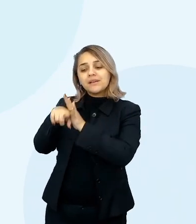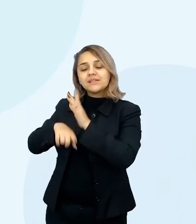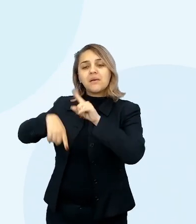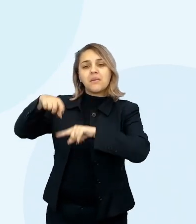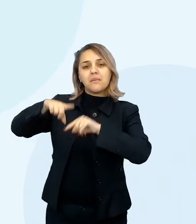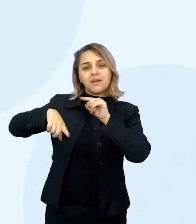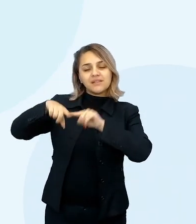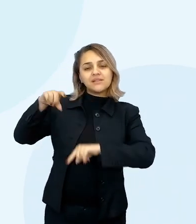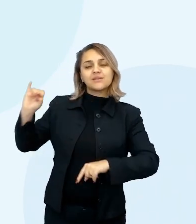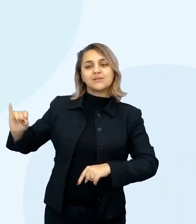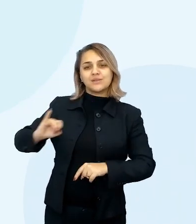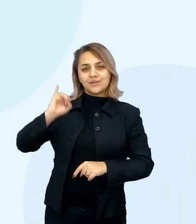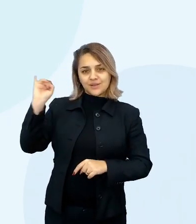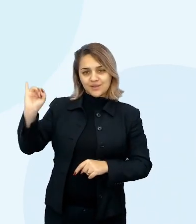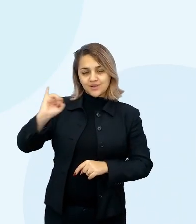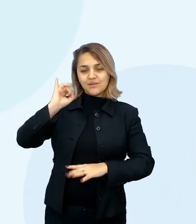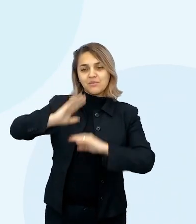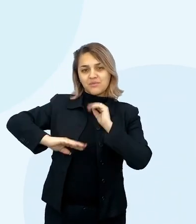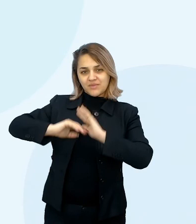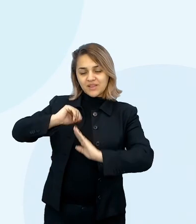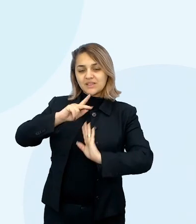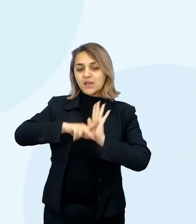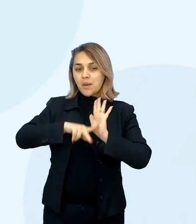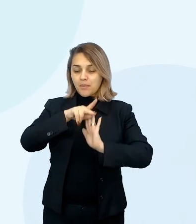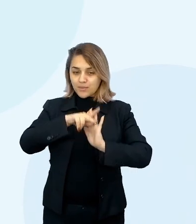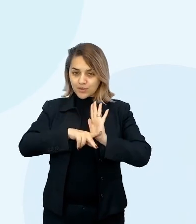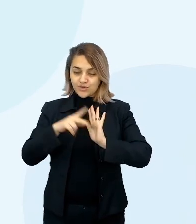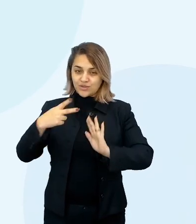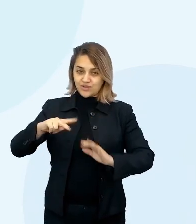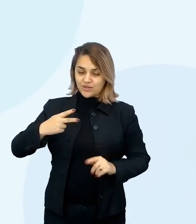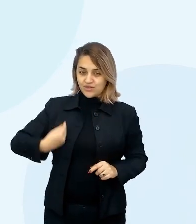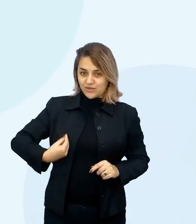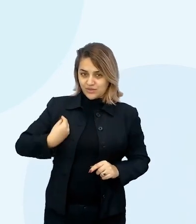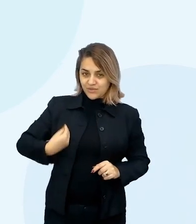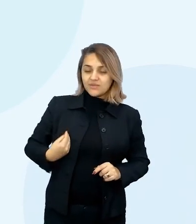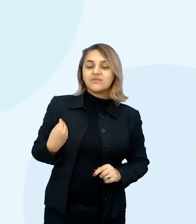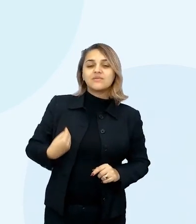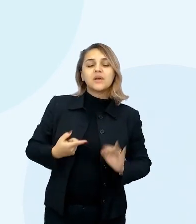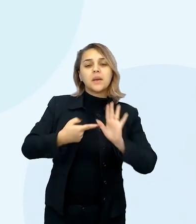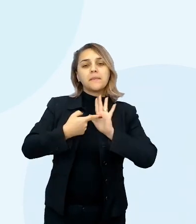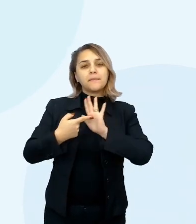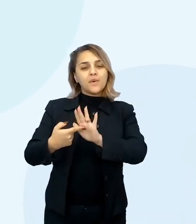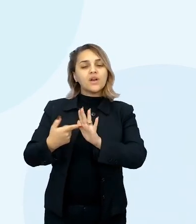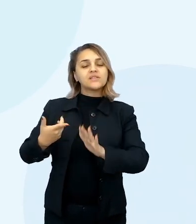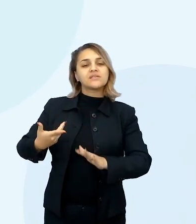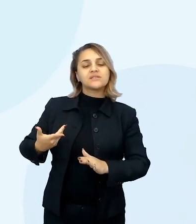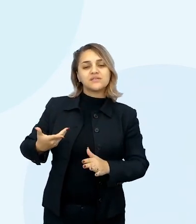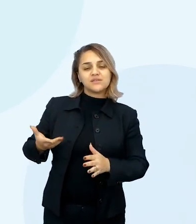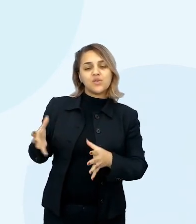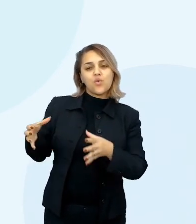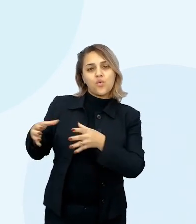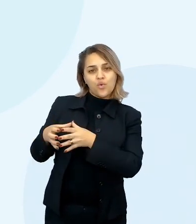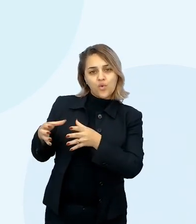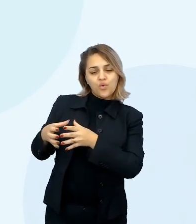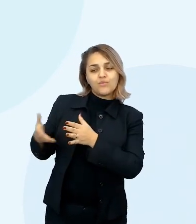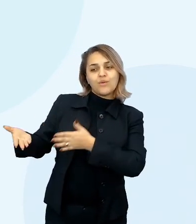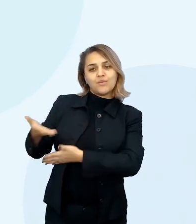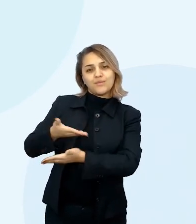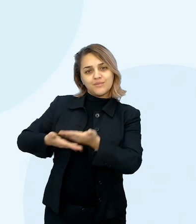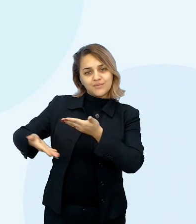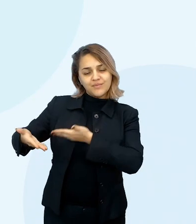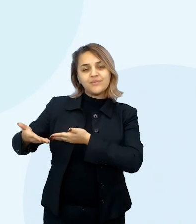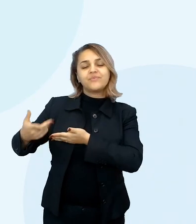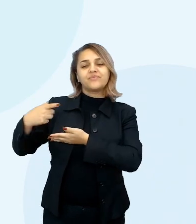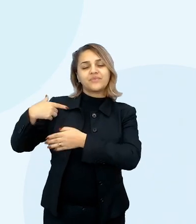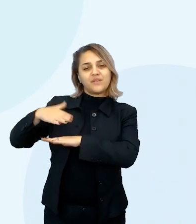necessários para a realização do seu projeto e mostre a seus pares, ou seja, seus pares, aquelas pessoas que vão realizar